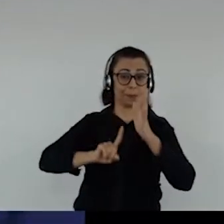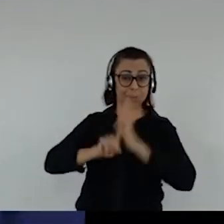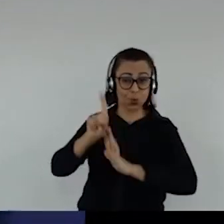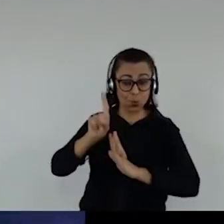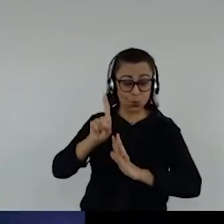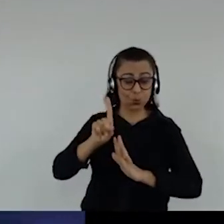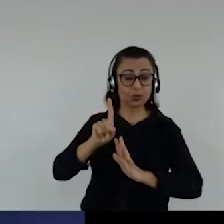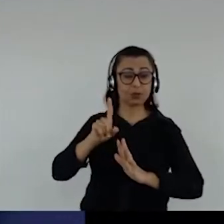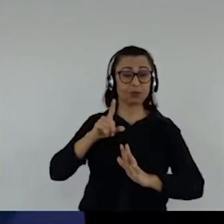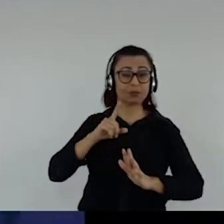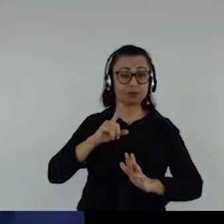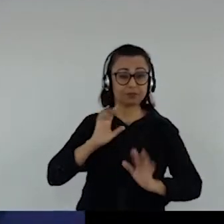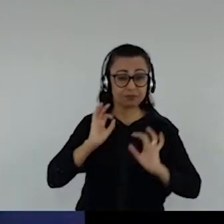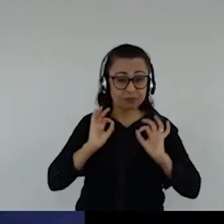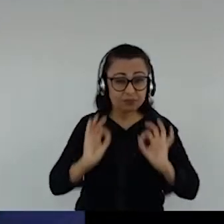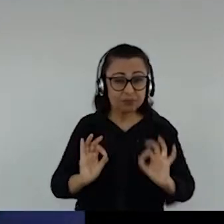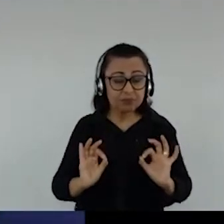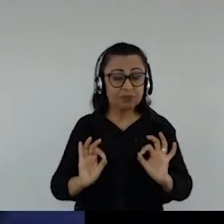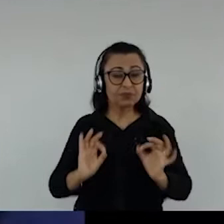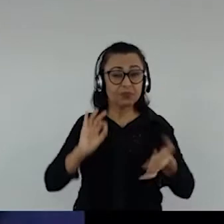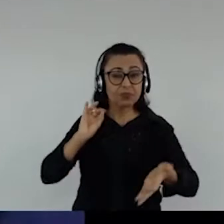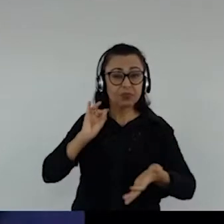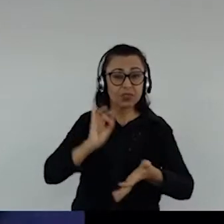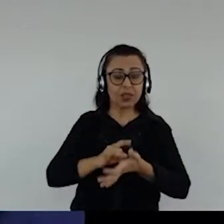é se é verdade que é uma